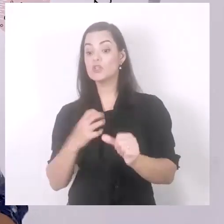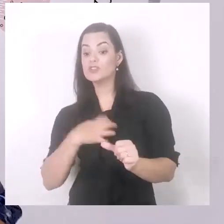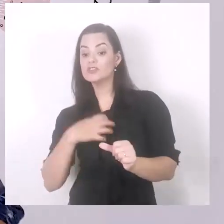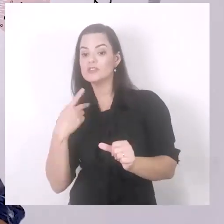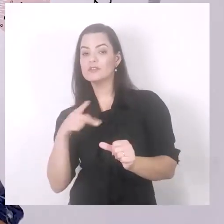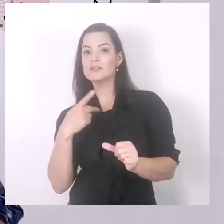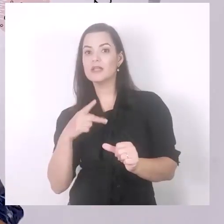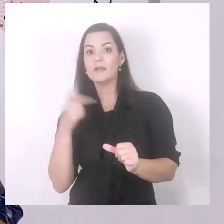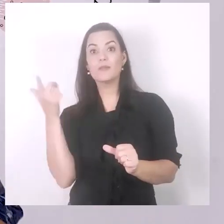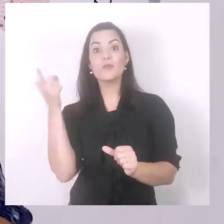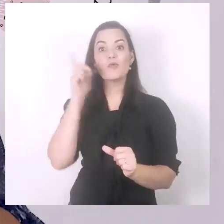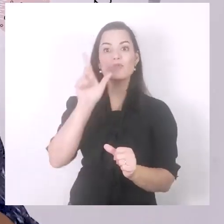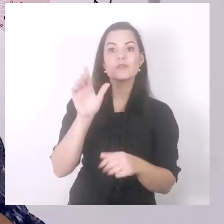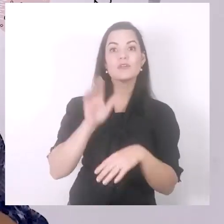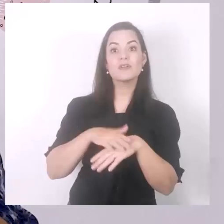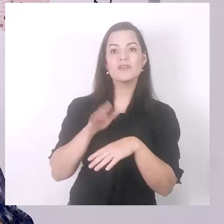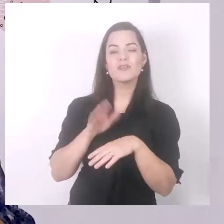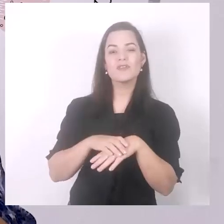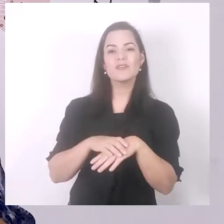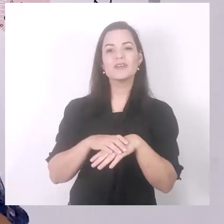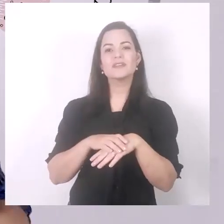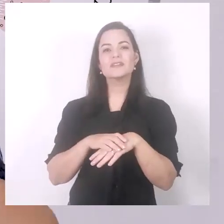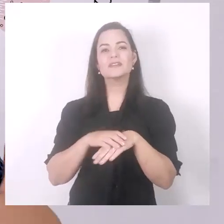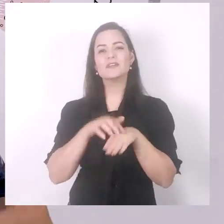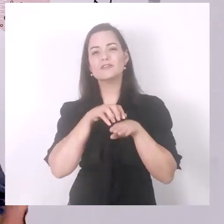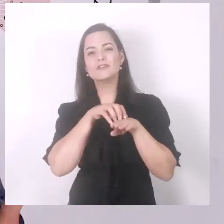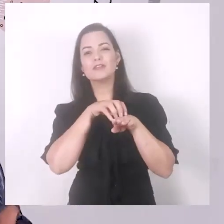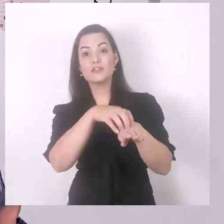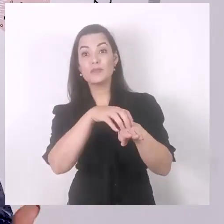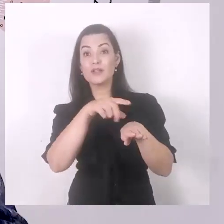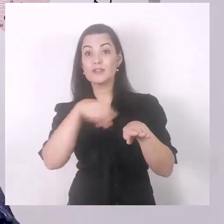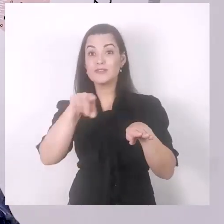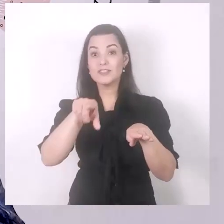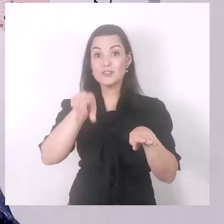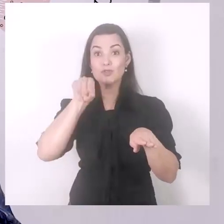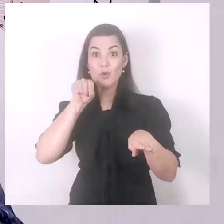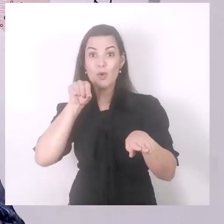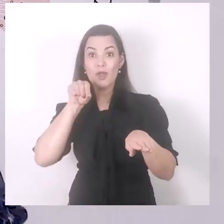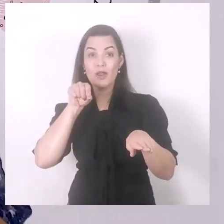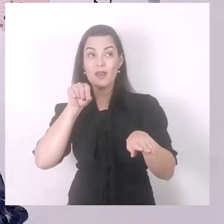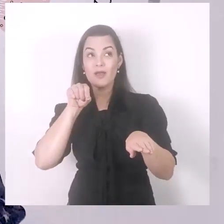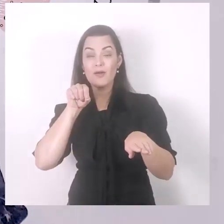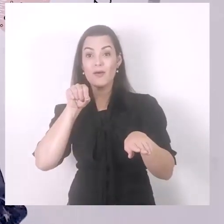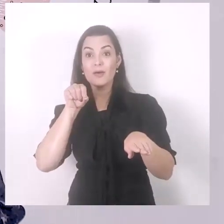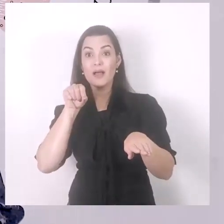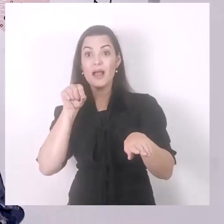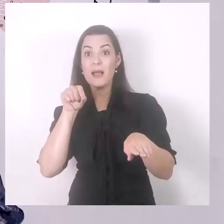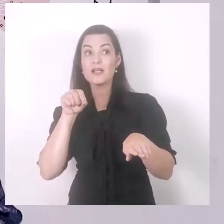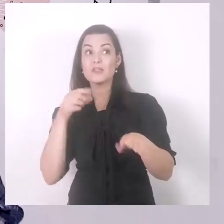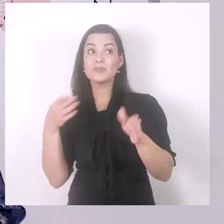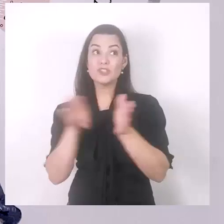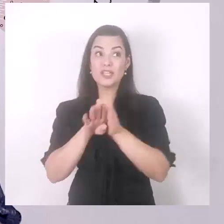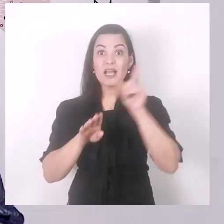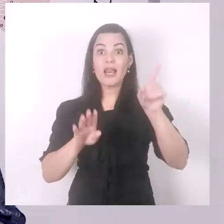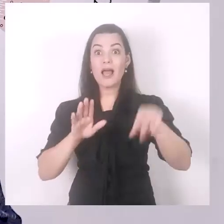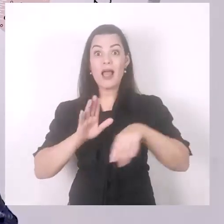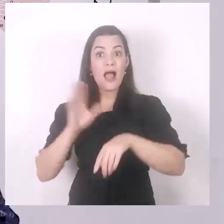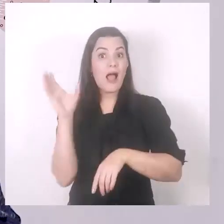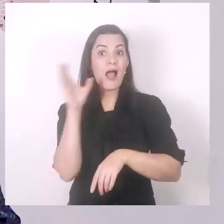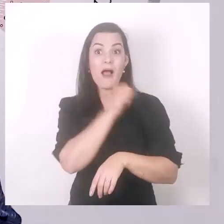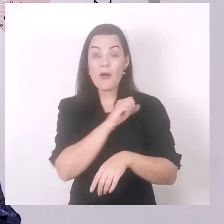tornasse o meio de transporte escolhido por vocês ainda mais rápido. E aí, vocês podem fazer isso de